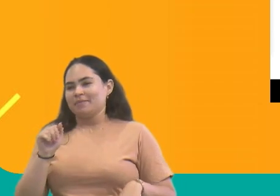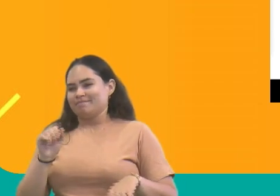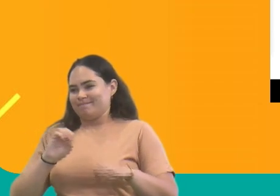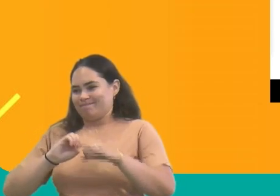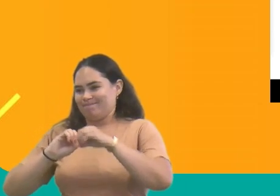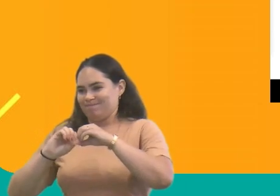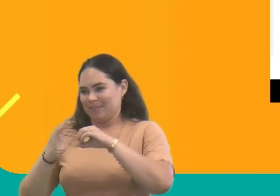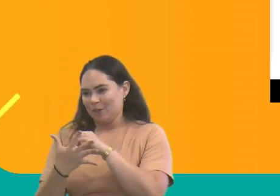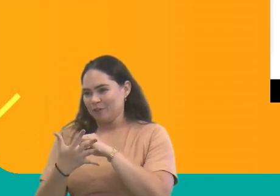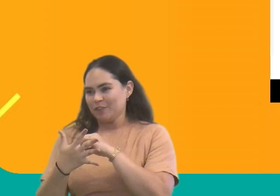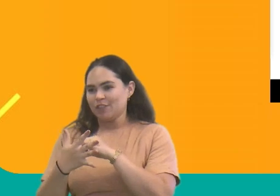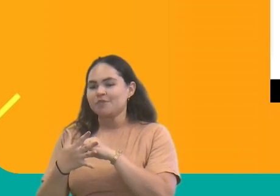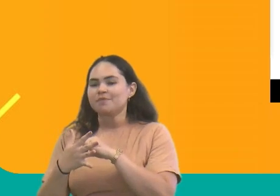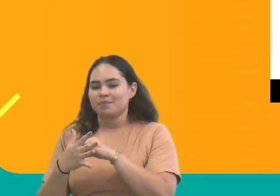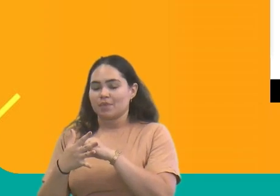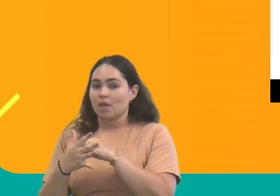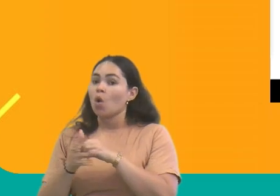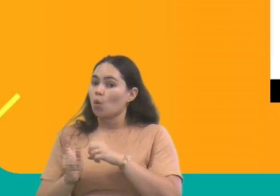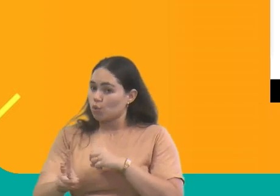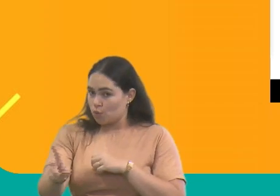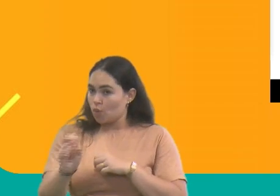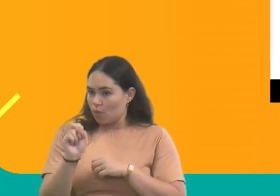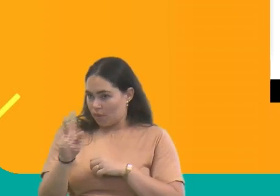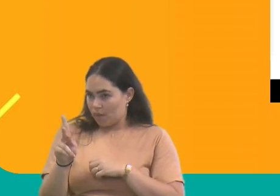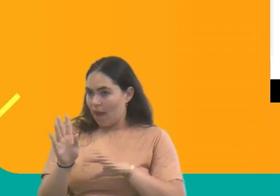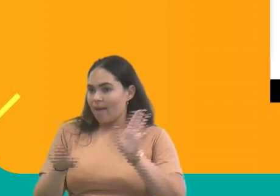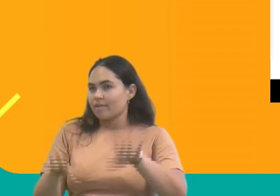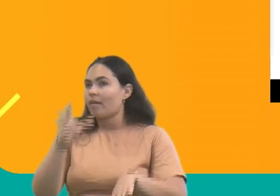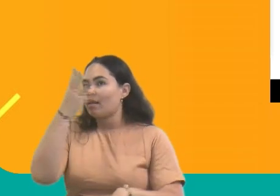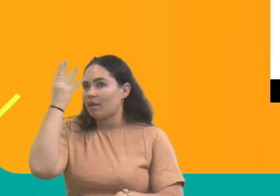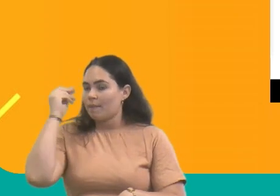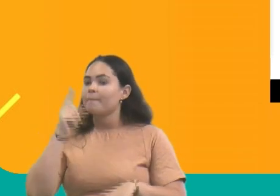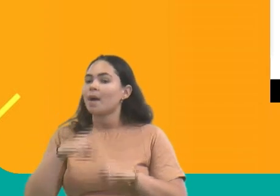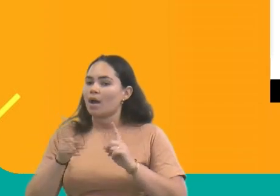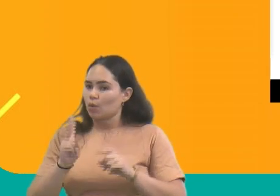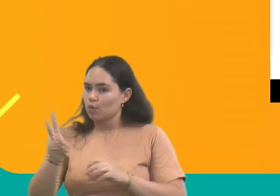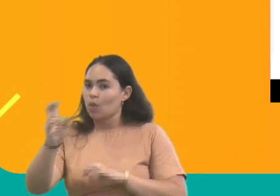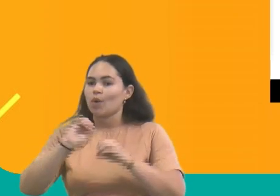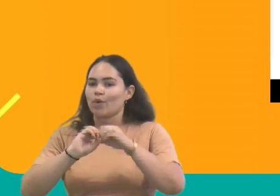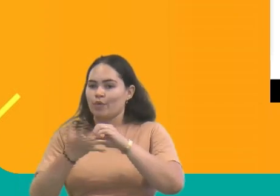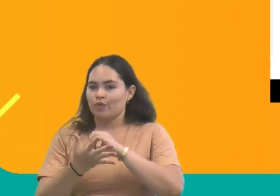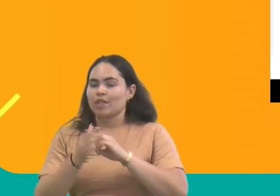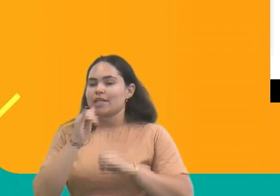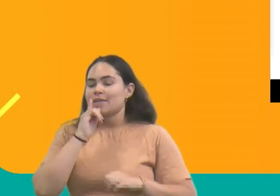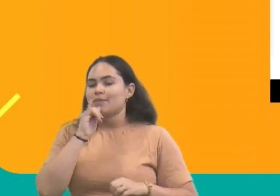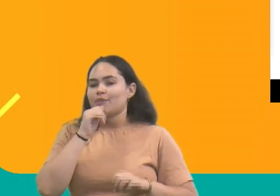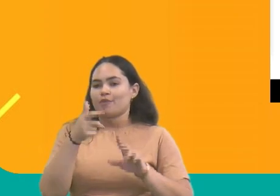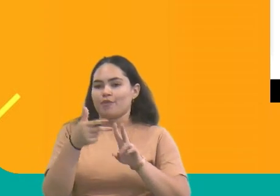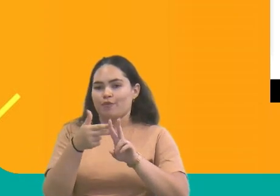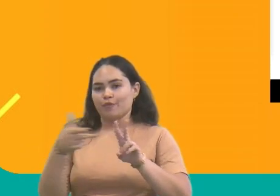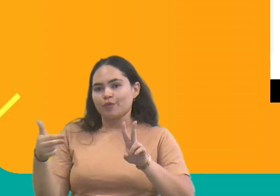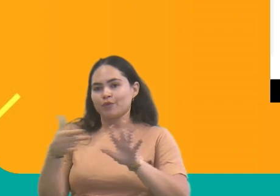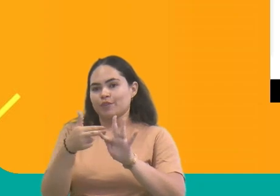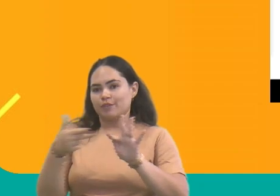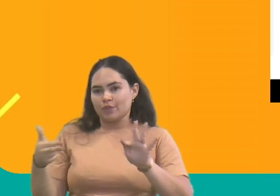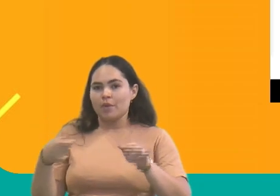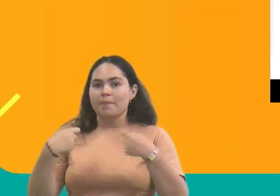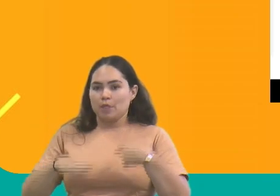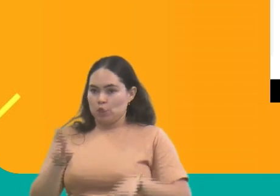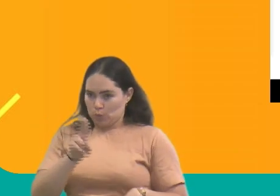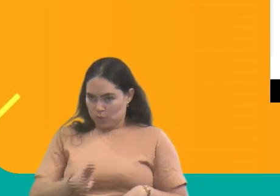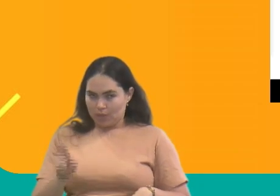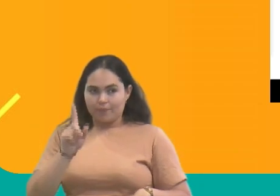precisava lavar, a gente ainda precisa, ok? É porque a gente às vezes não faz, mas a gente ainda precisa lavar frutas e verduras com hipoclorito quando chega em casa.